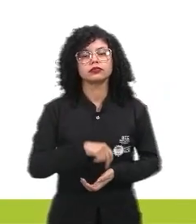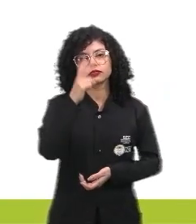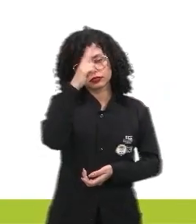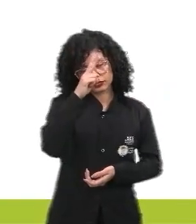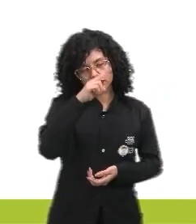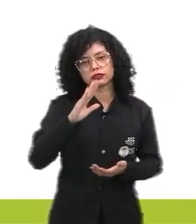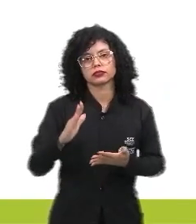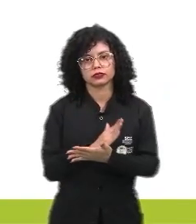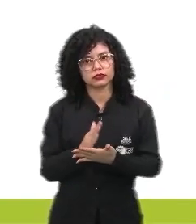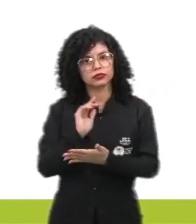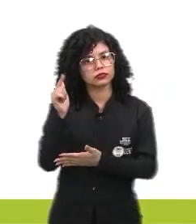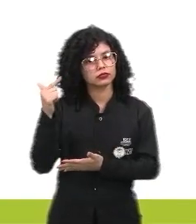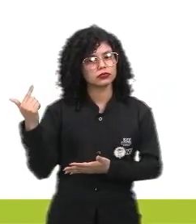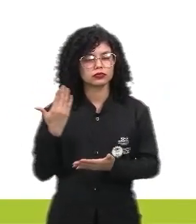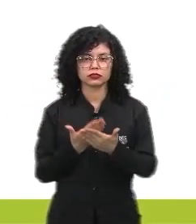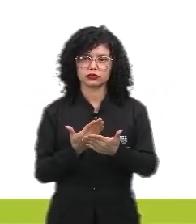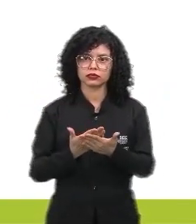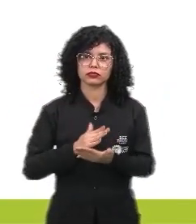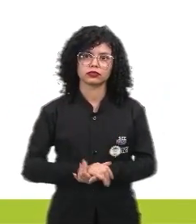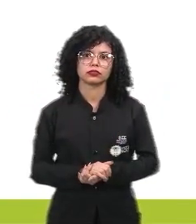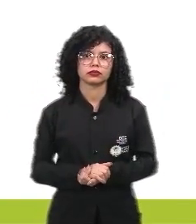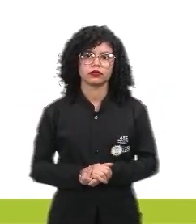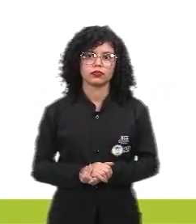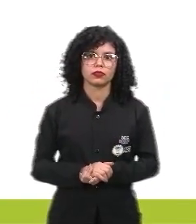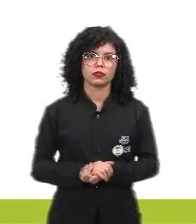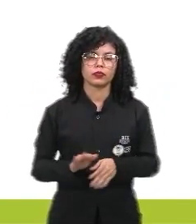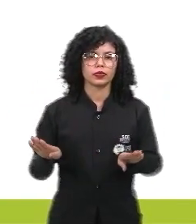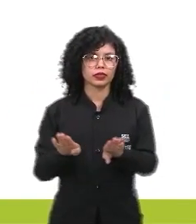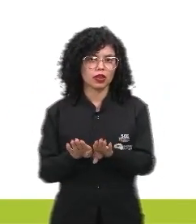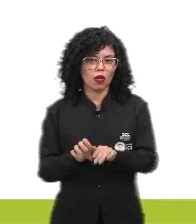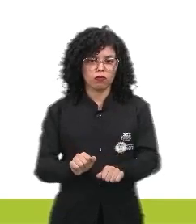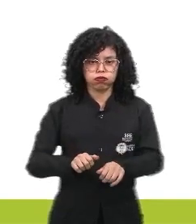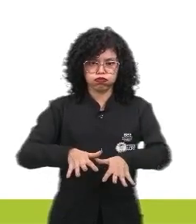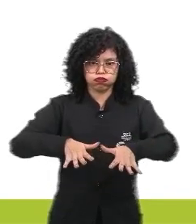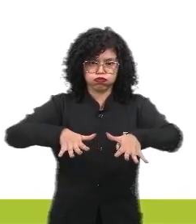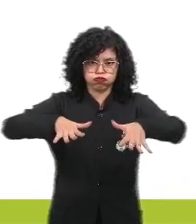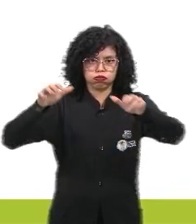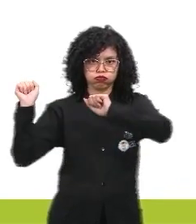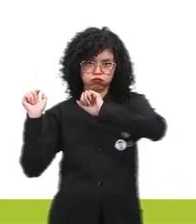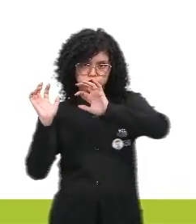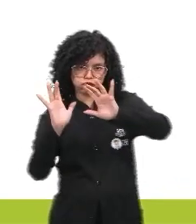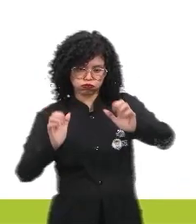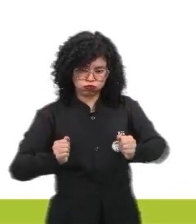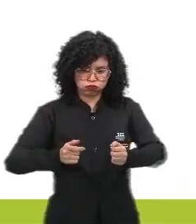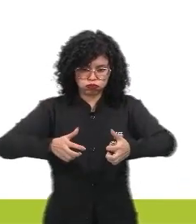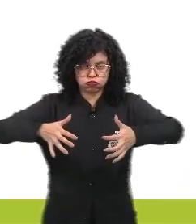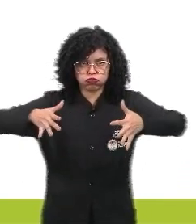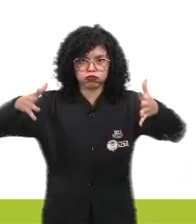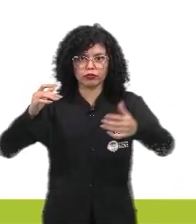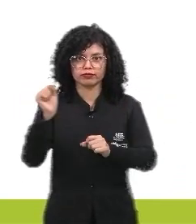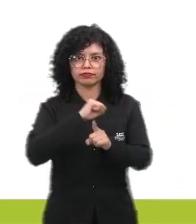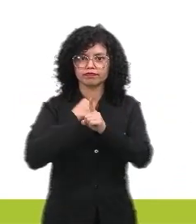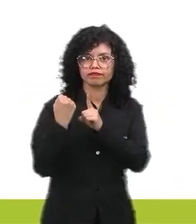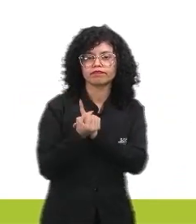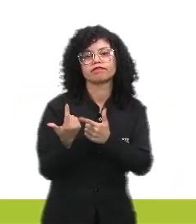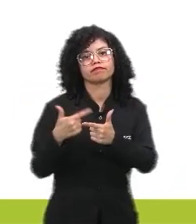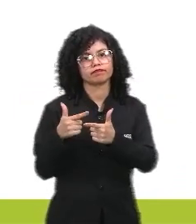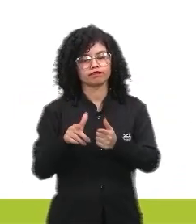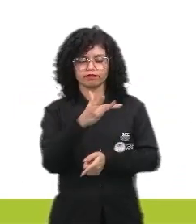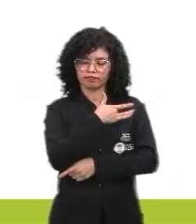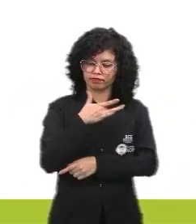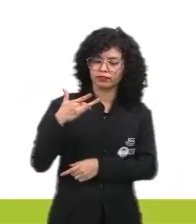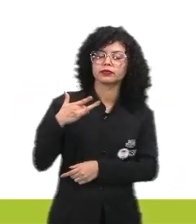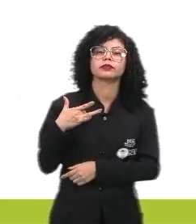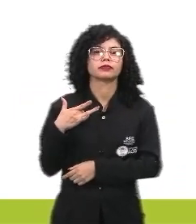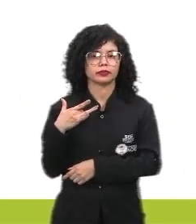lembrar disso de outras aulas. A superlotação das cidades vai trazer problemas sociais, vai trazer problemas de saúde,